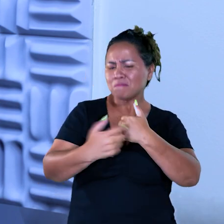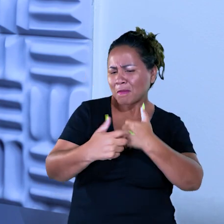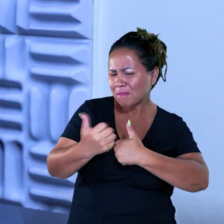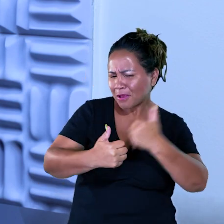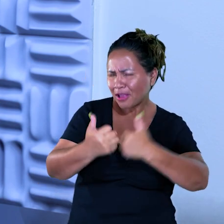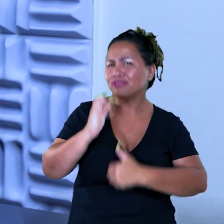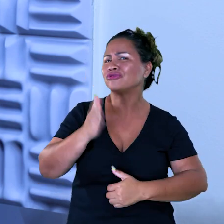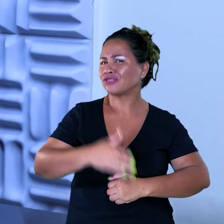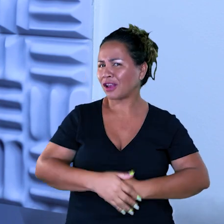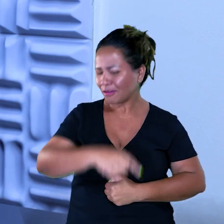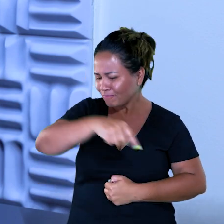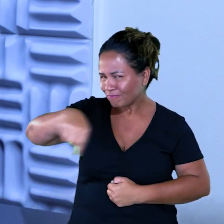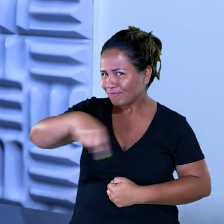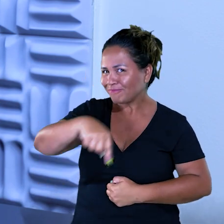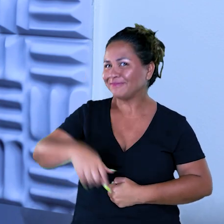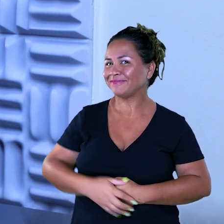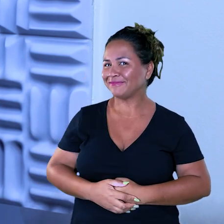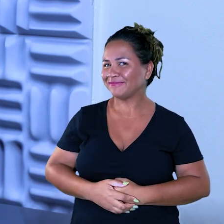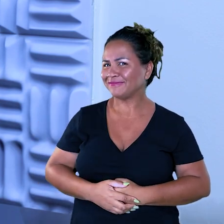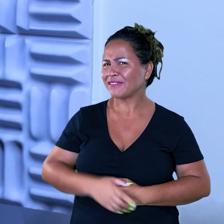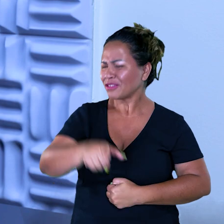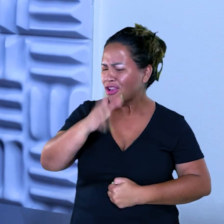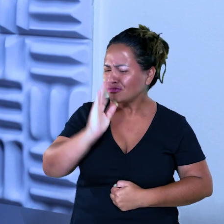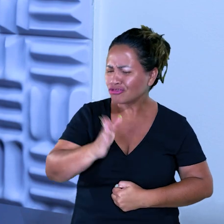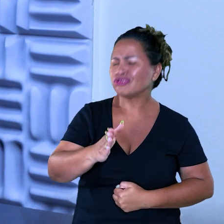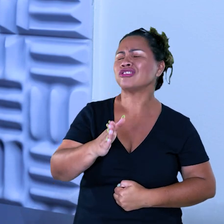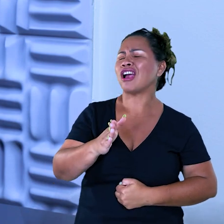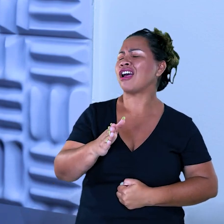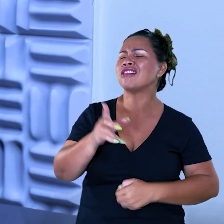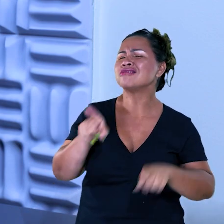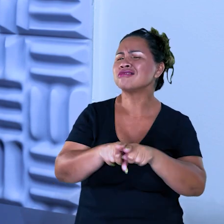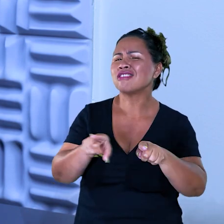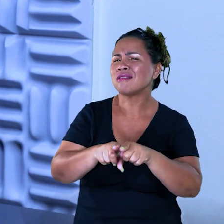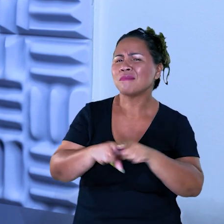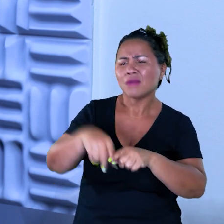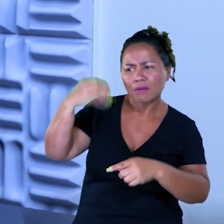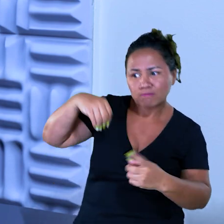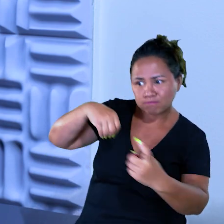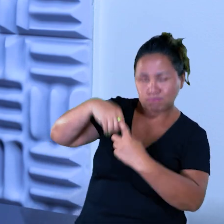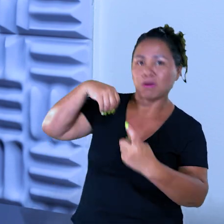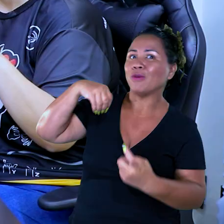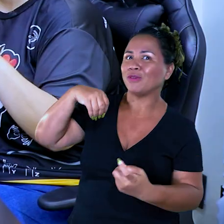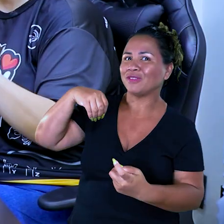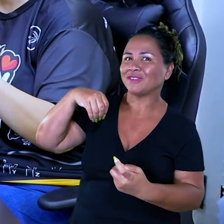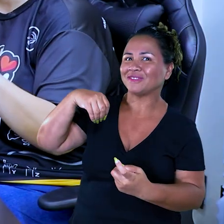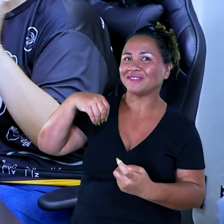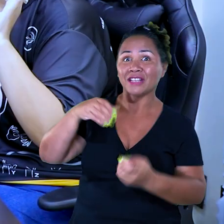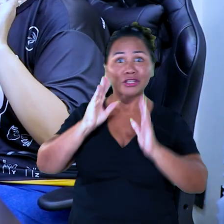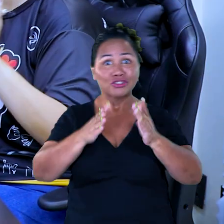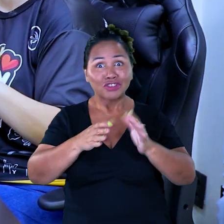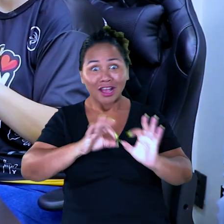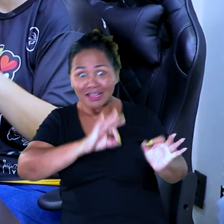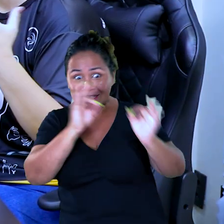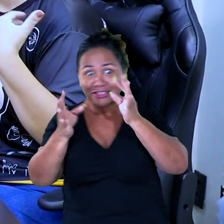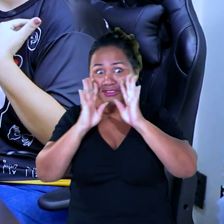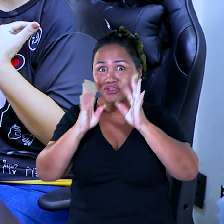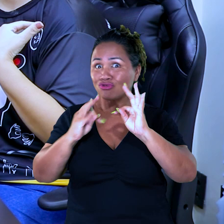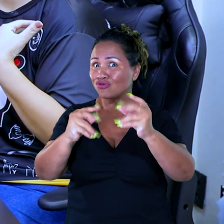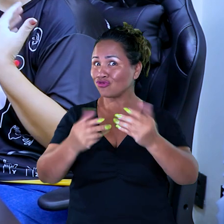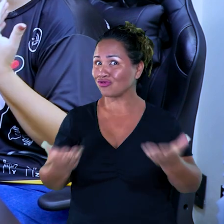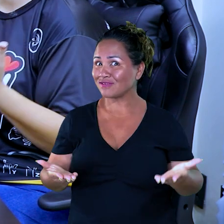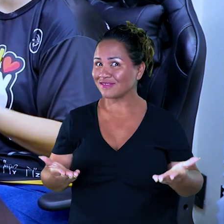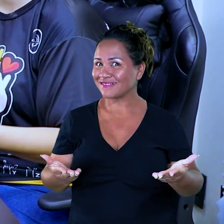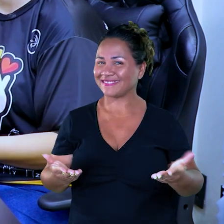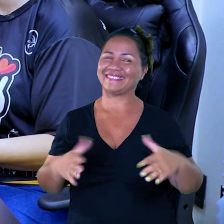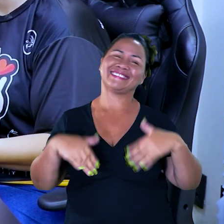belíssima, cabelos longos, professora bilíngue. Ela é linda por dentro e por fora, mas antes de falar dela, eu